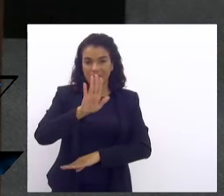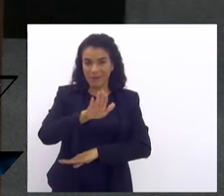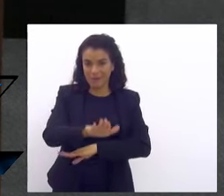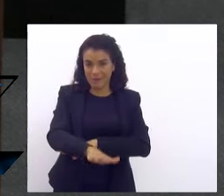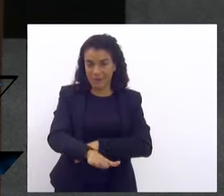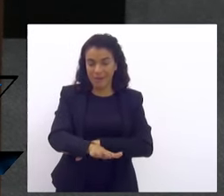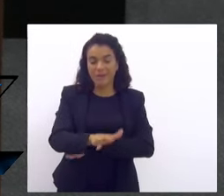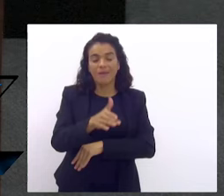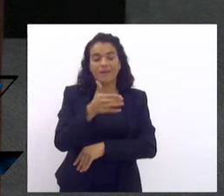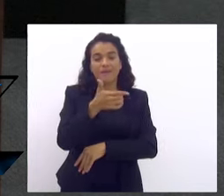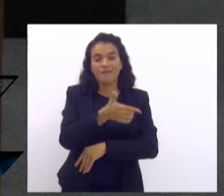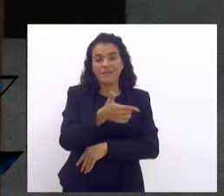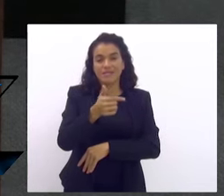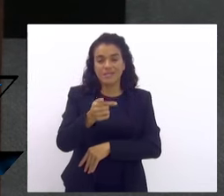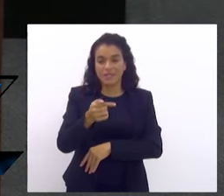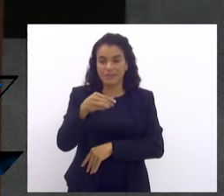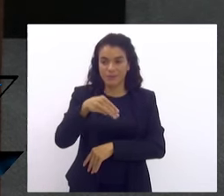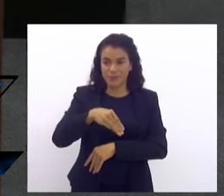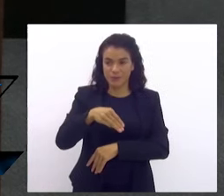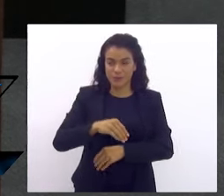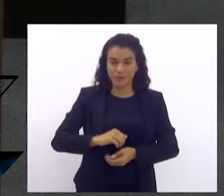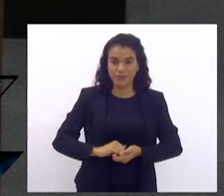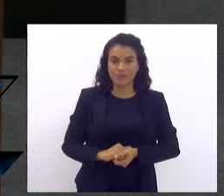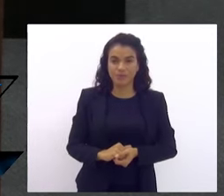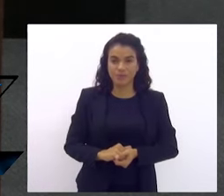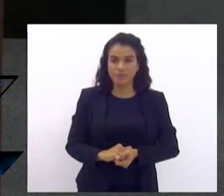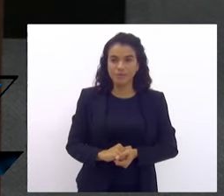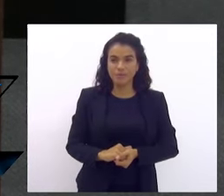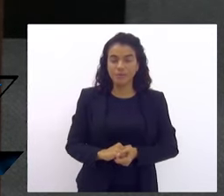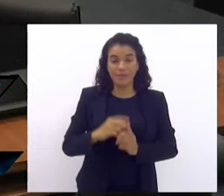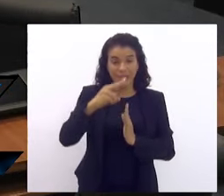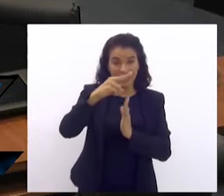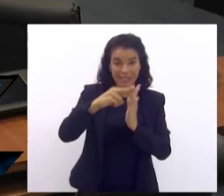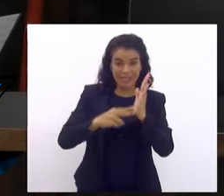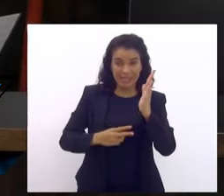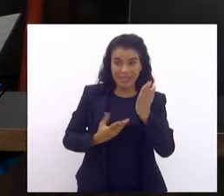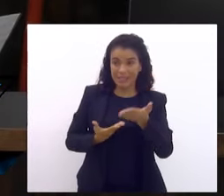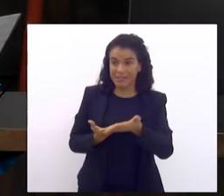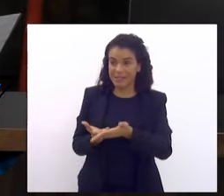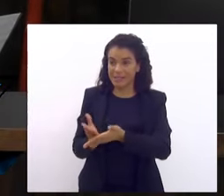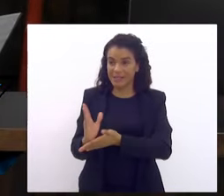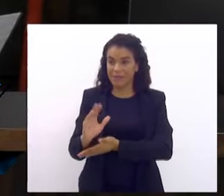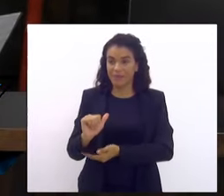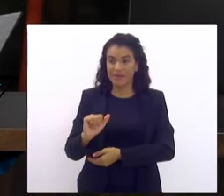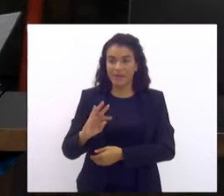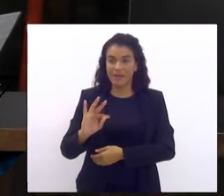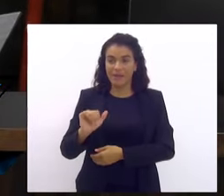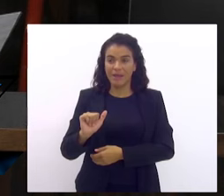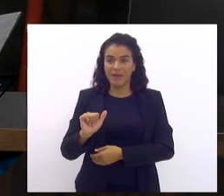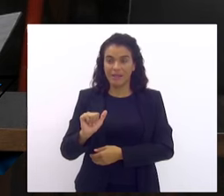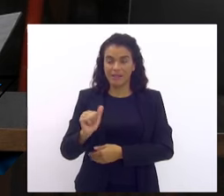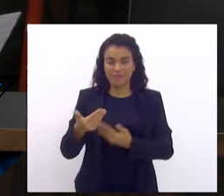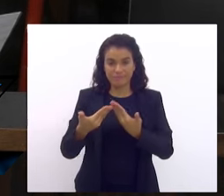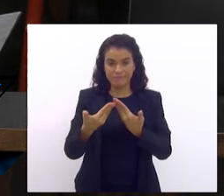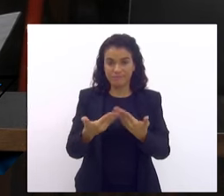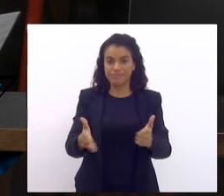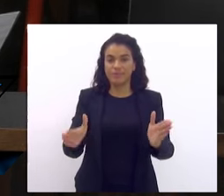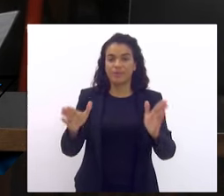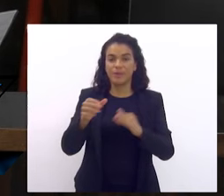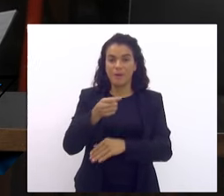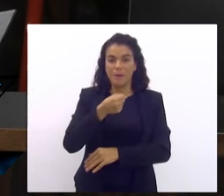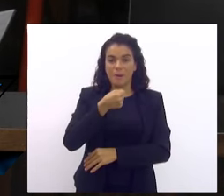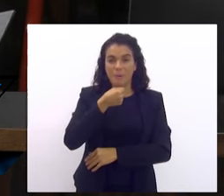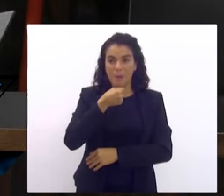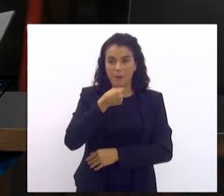horas e 27 minutos. Lida e aprovada a ata, passa-se ao expediente